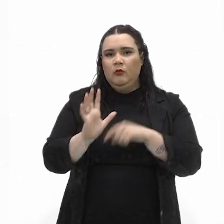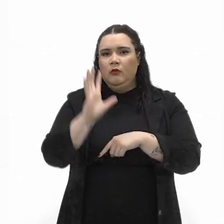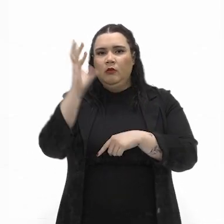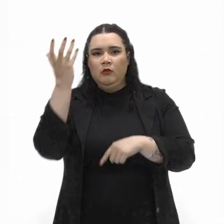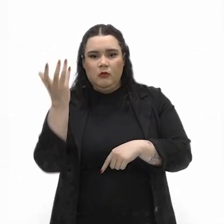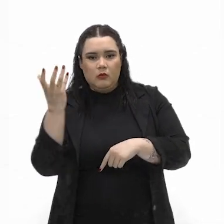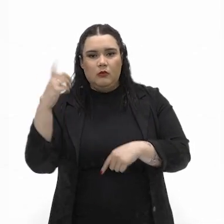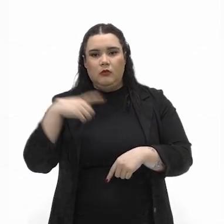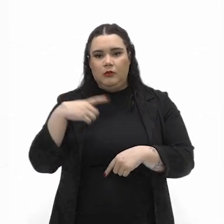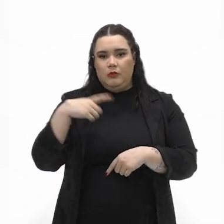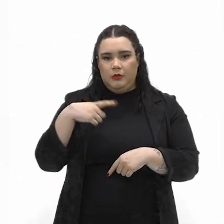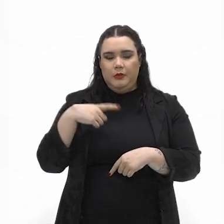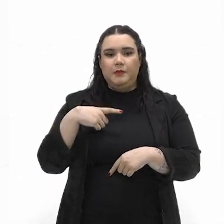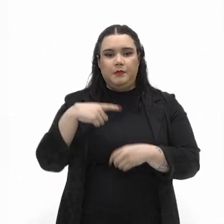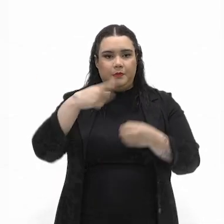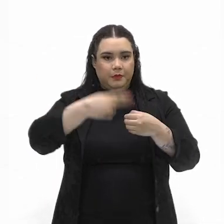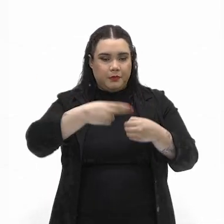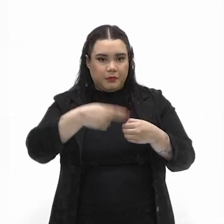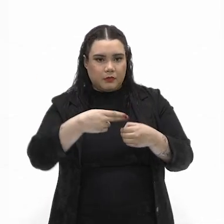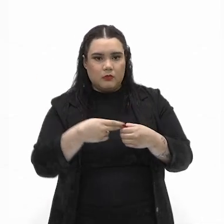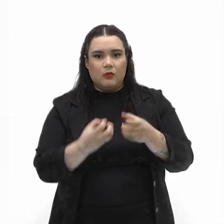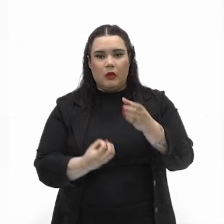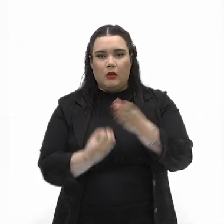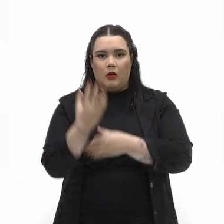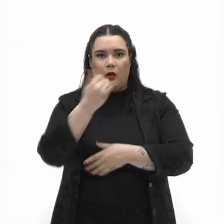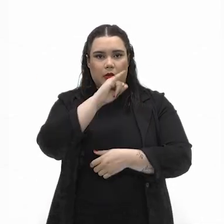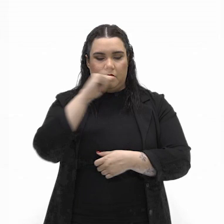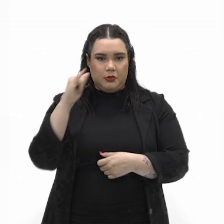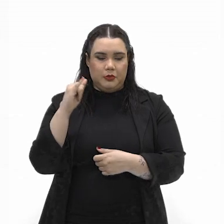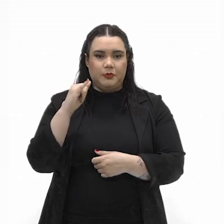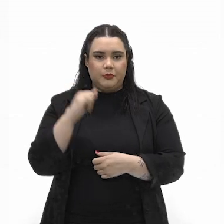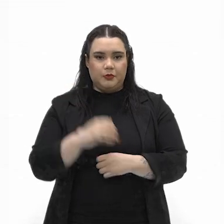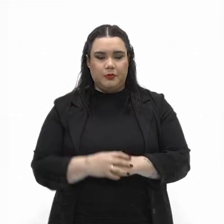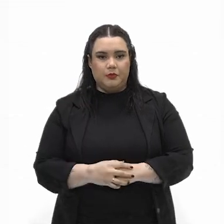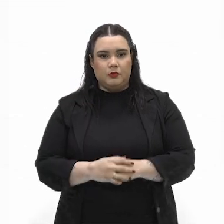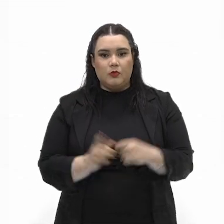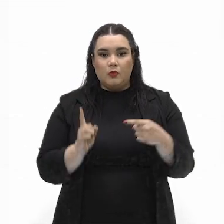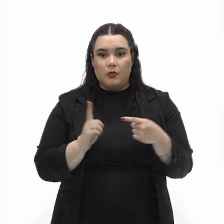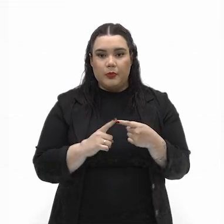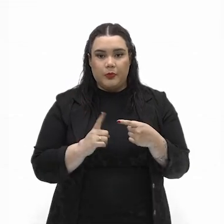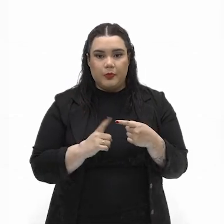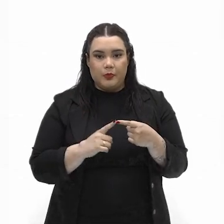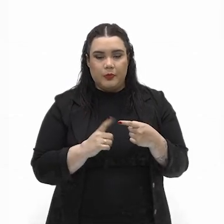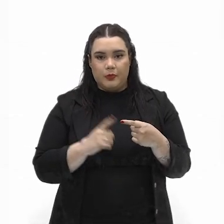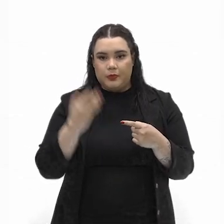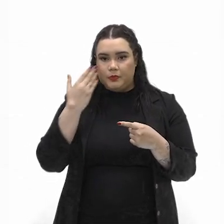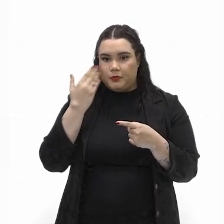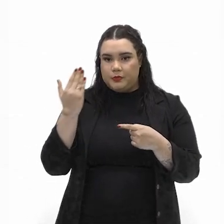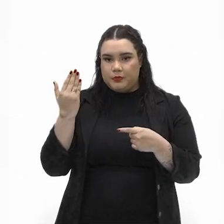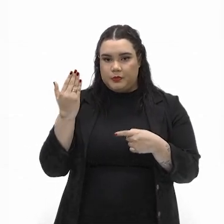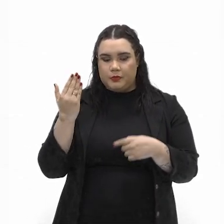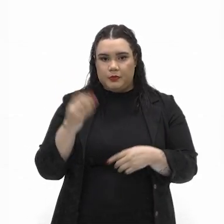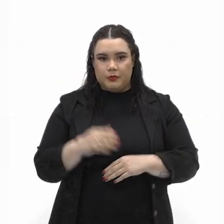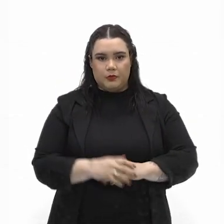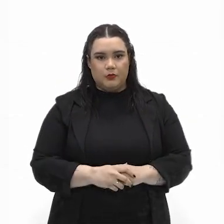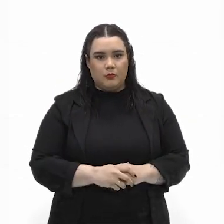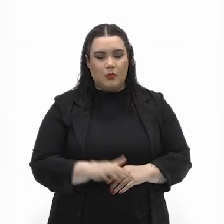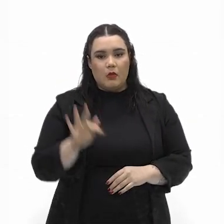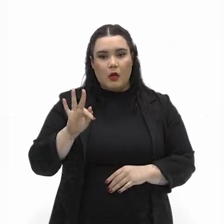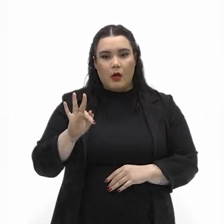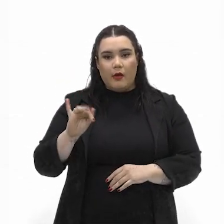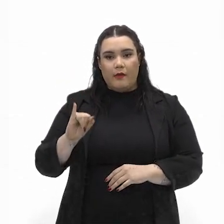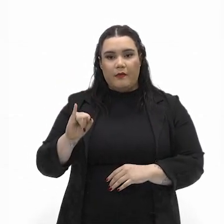fenômenos que acontecem no núcleo que vão gerar energia para a gente. O primeiro deles é esse aí na tela, olha só. Fissão